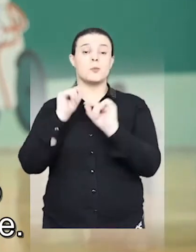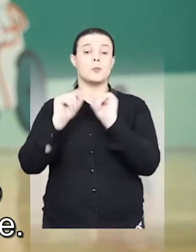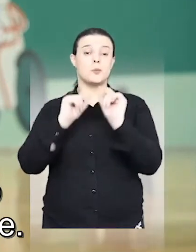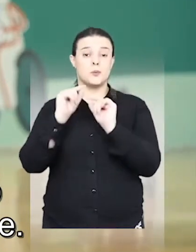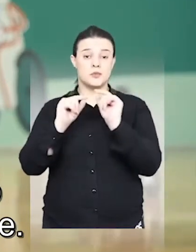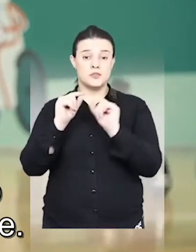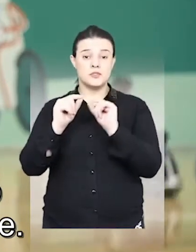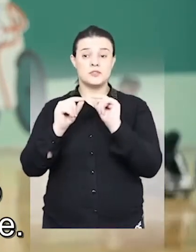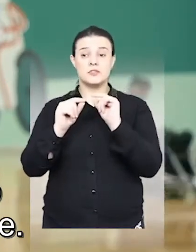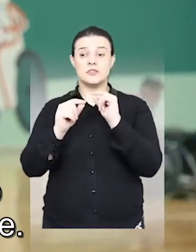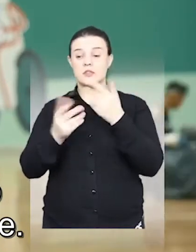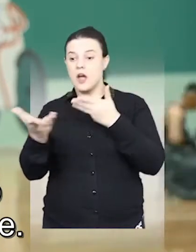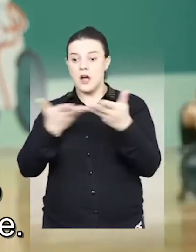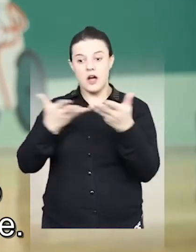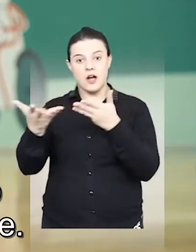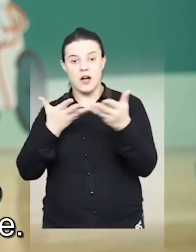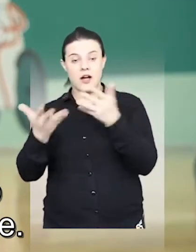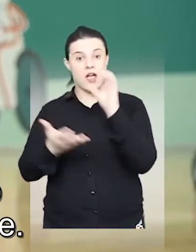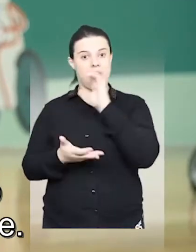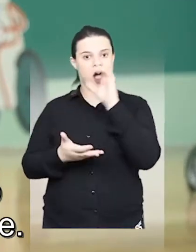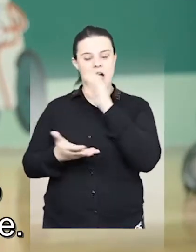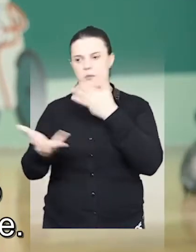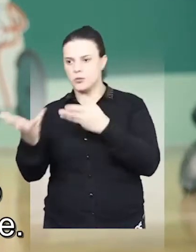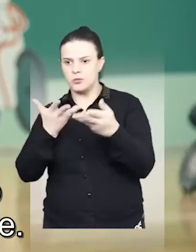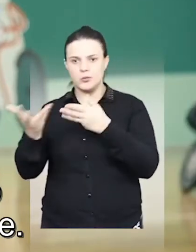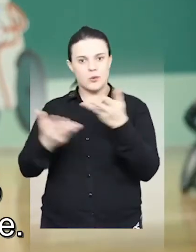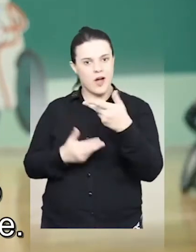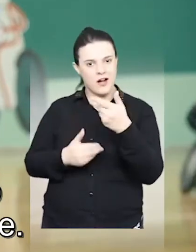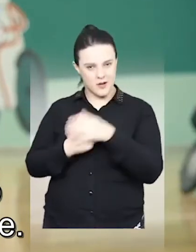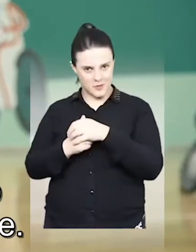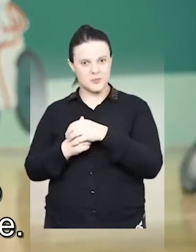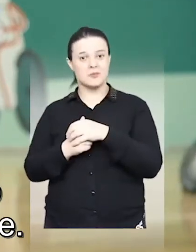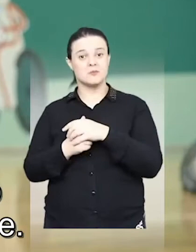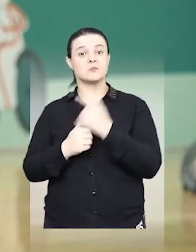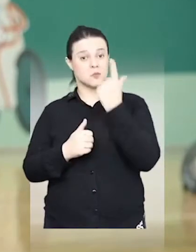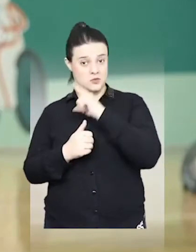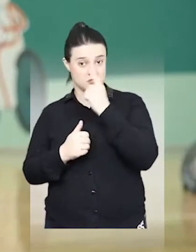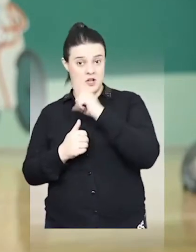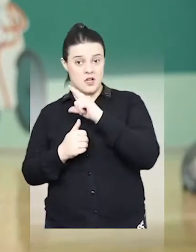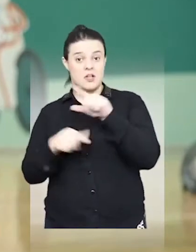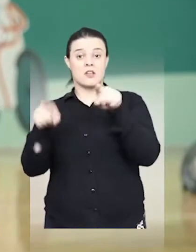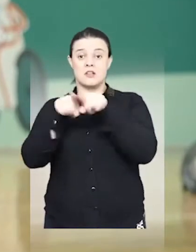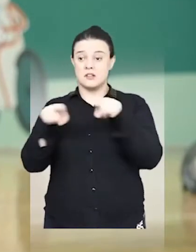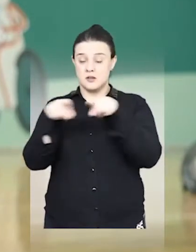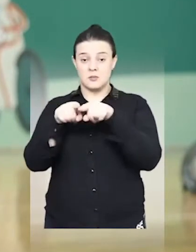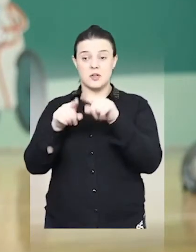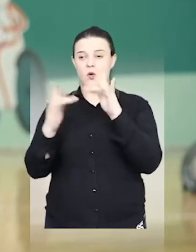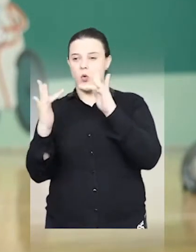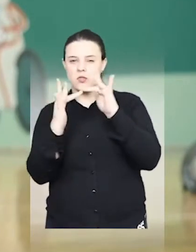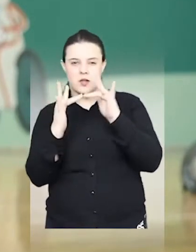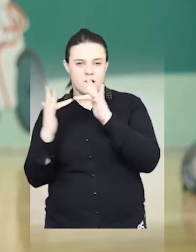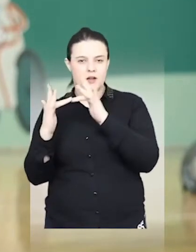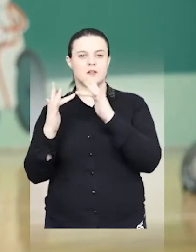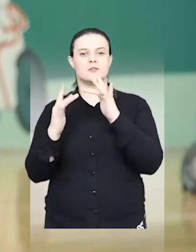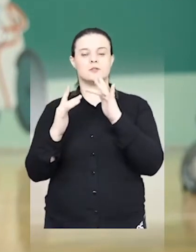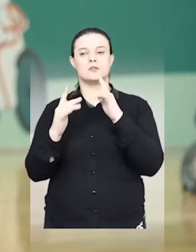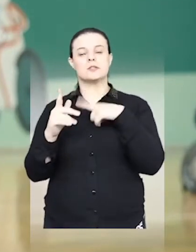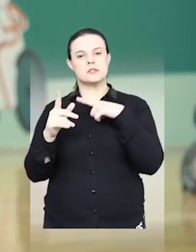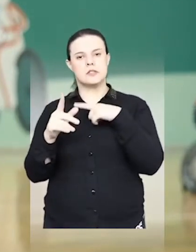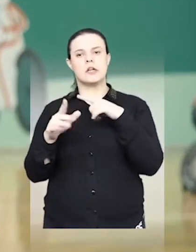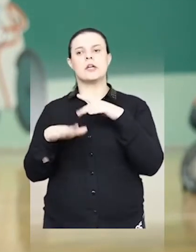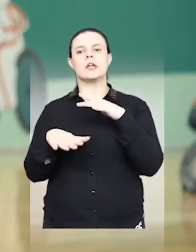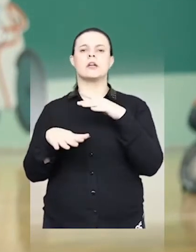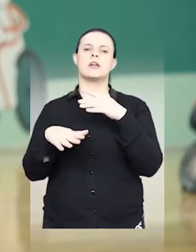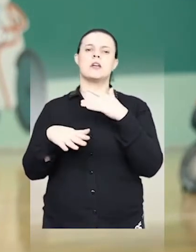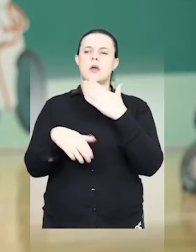do próprio dinamismo da modalidade, a questão dos contatos,